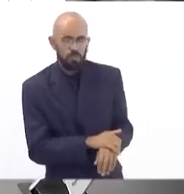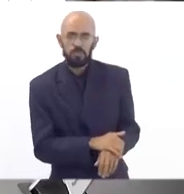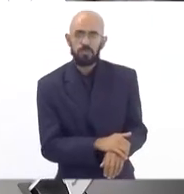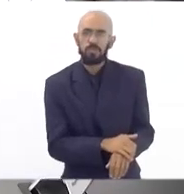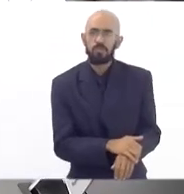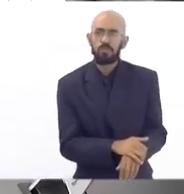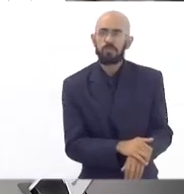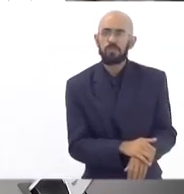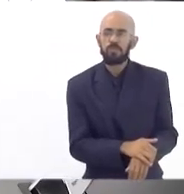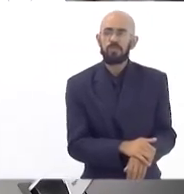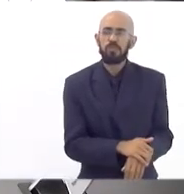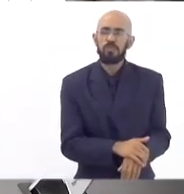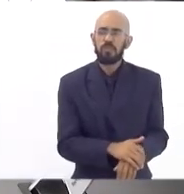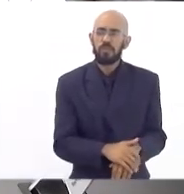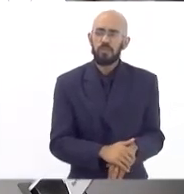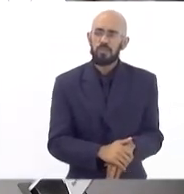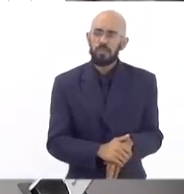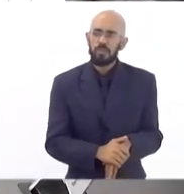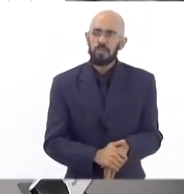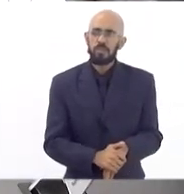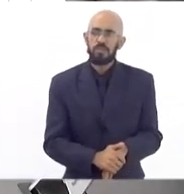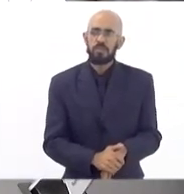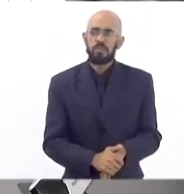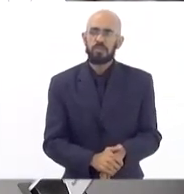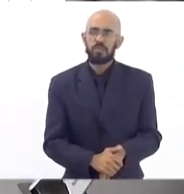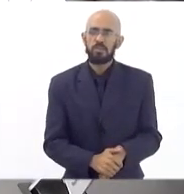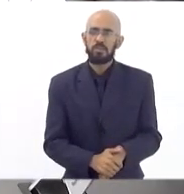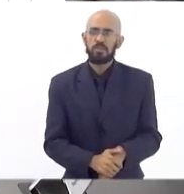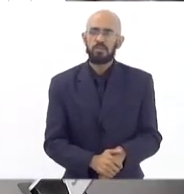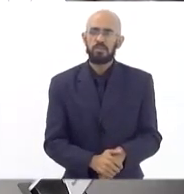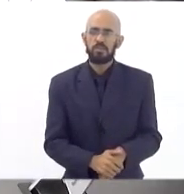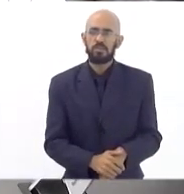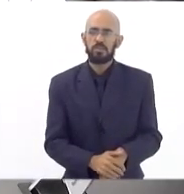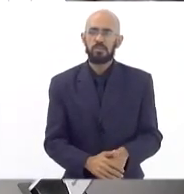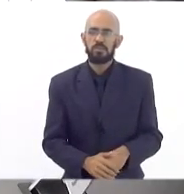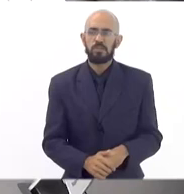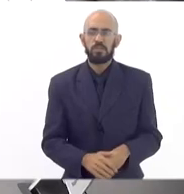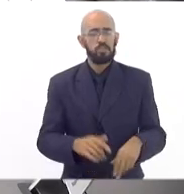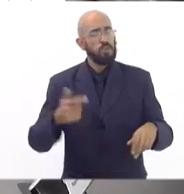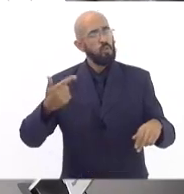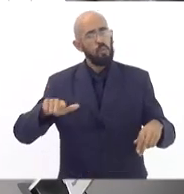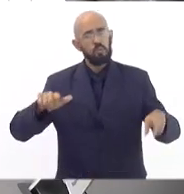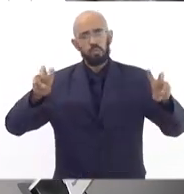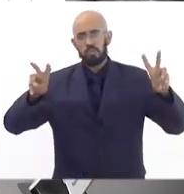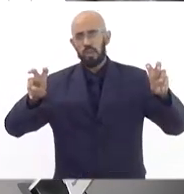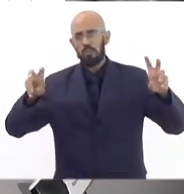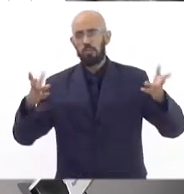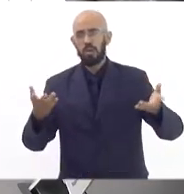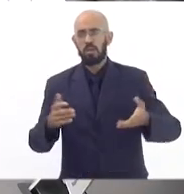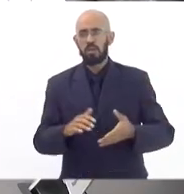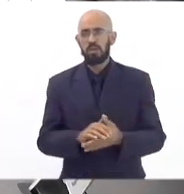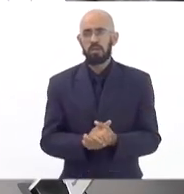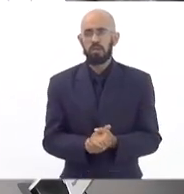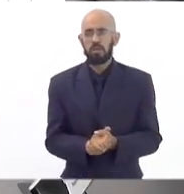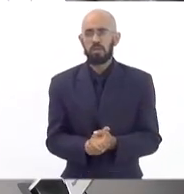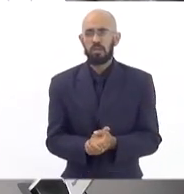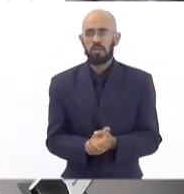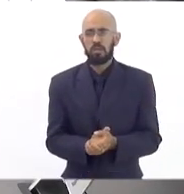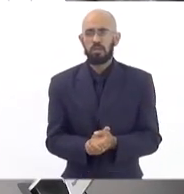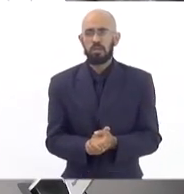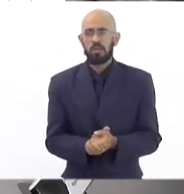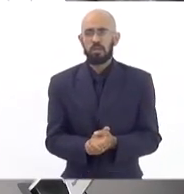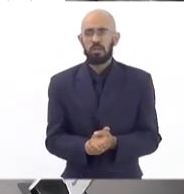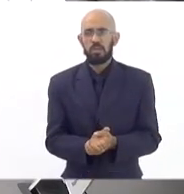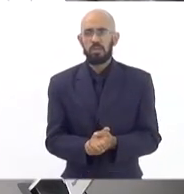é outro mas ele fez um novo outro problema é outro tema da audiência pública sobre segurança no outro